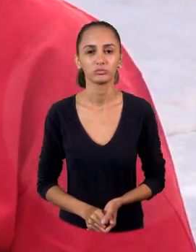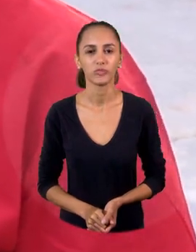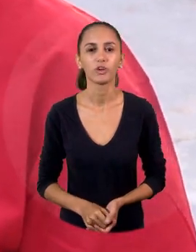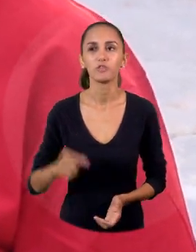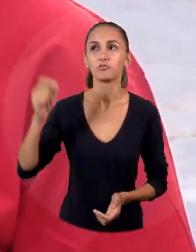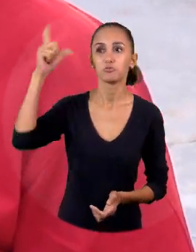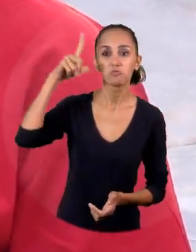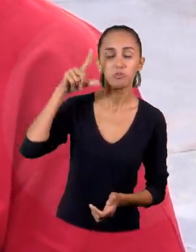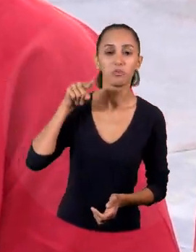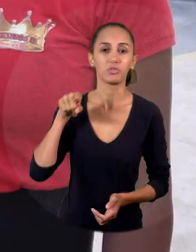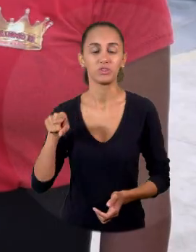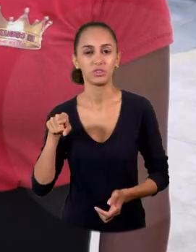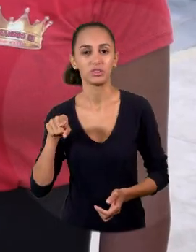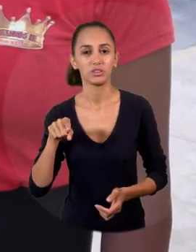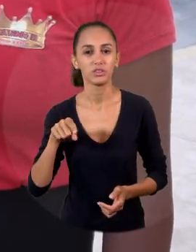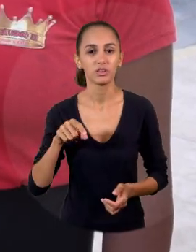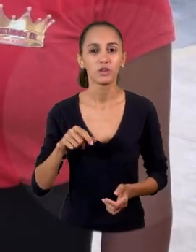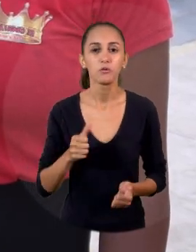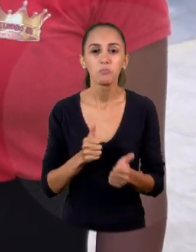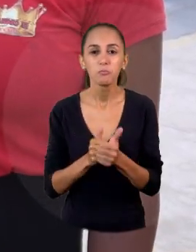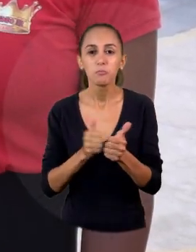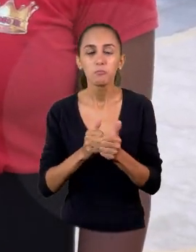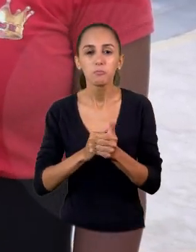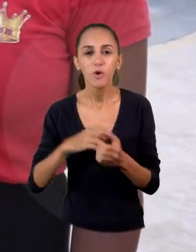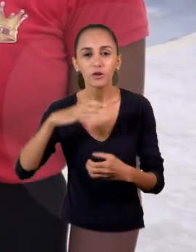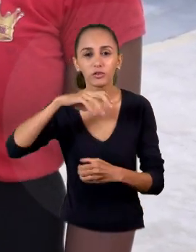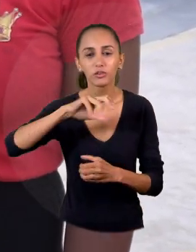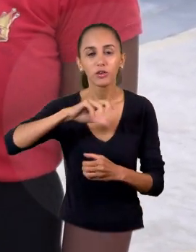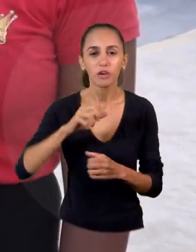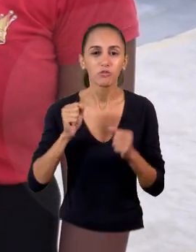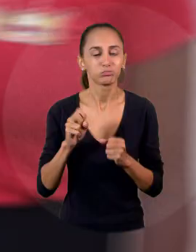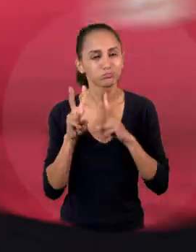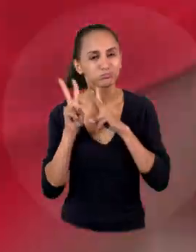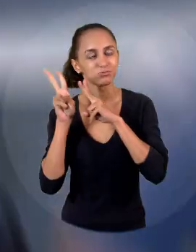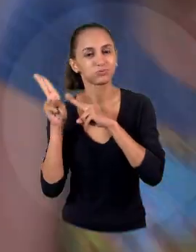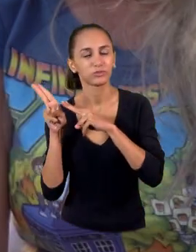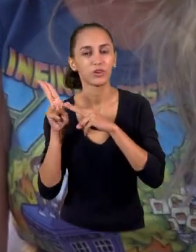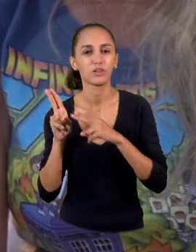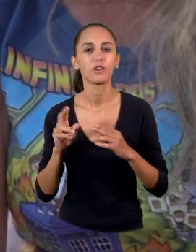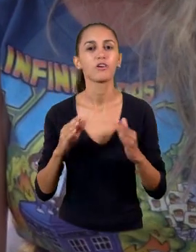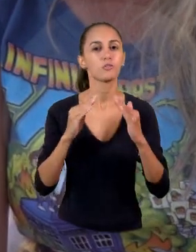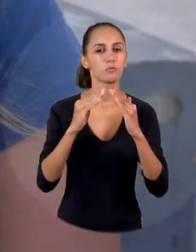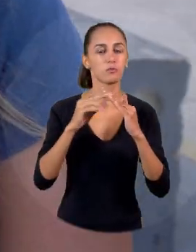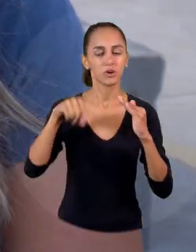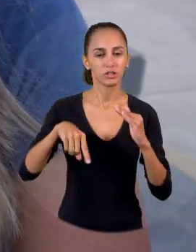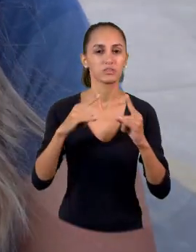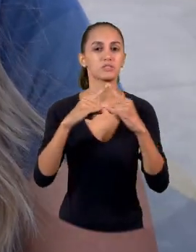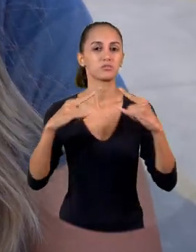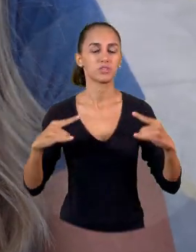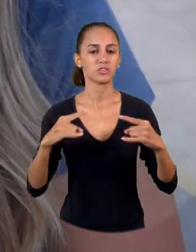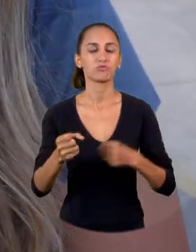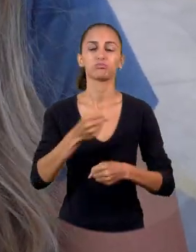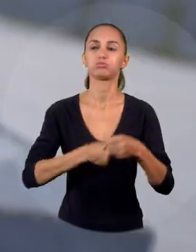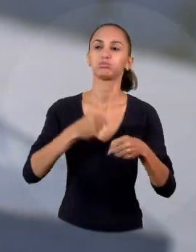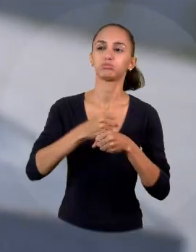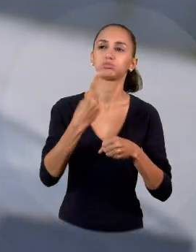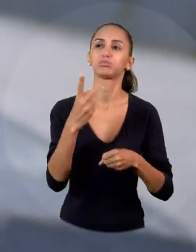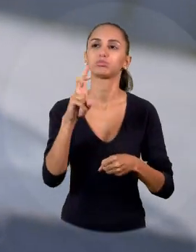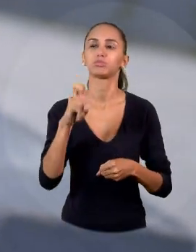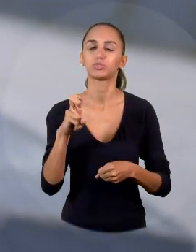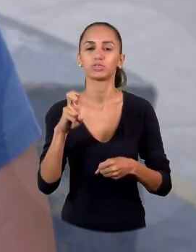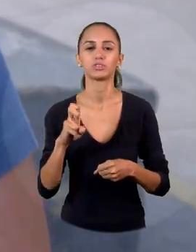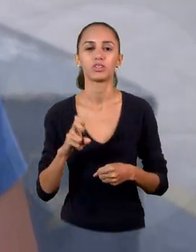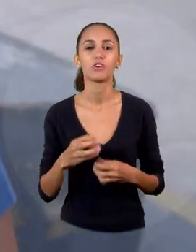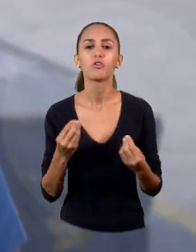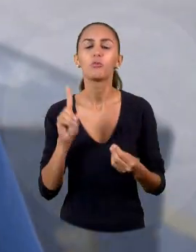Dá pra tomar um solzinho ali? Do ladinho daquela garrafinha ali, dá pra dar uma deitada ali. Você mora aqui em São Vicente? Há cerca de 15 anos. Como é que